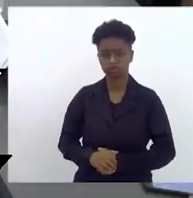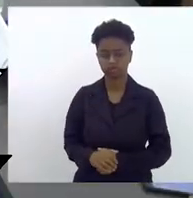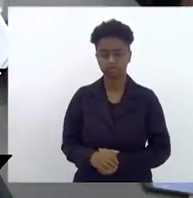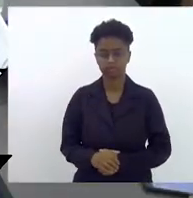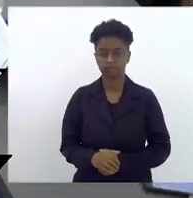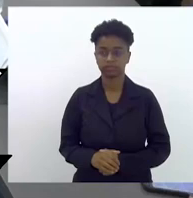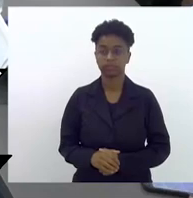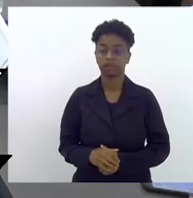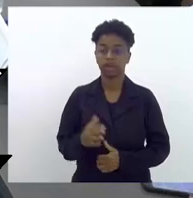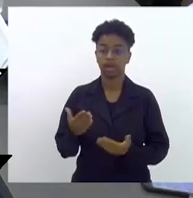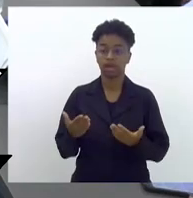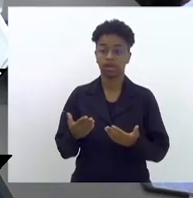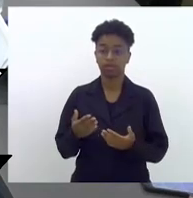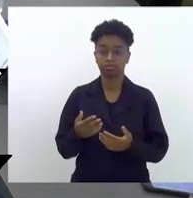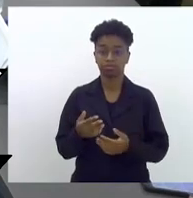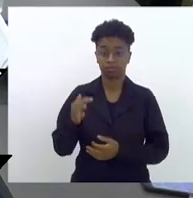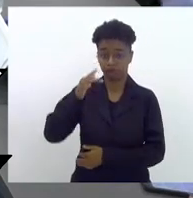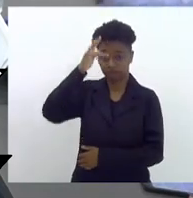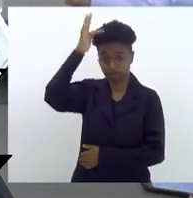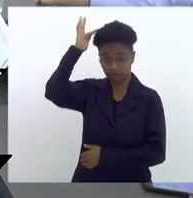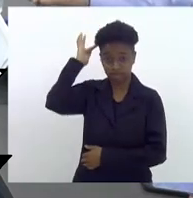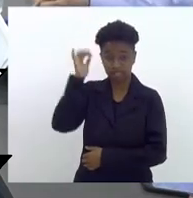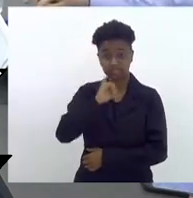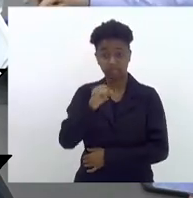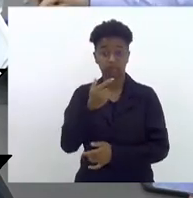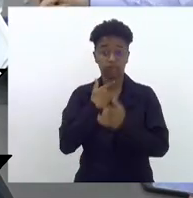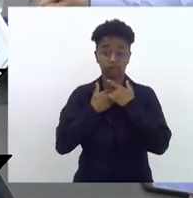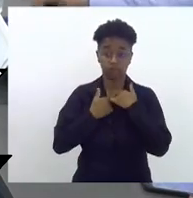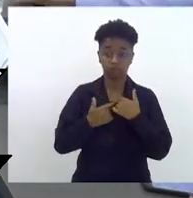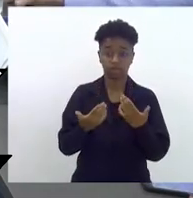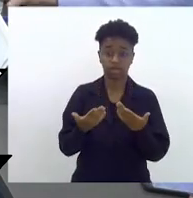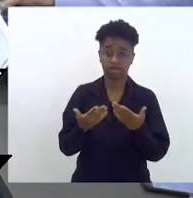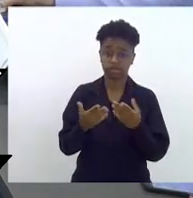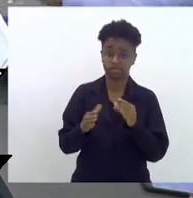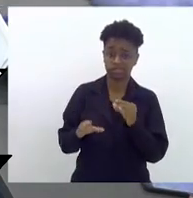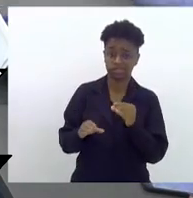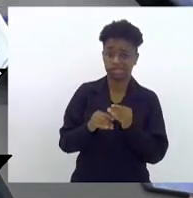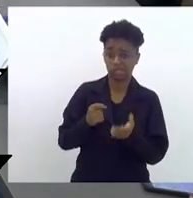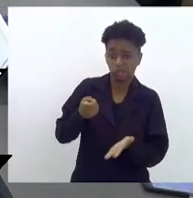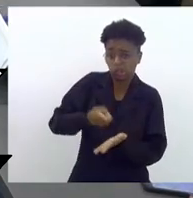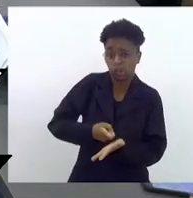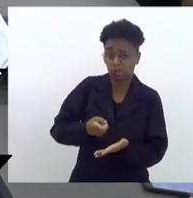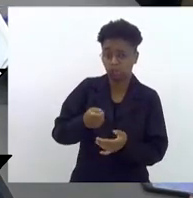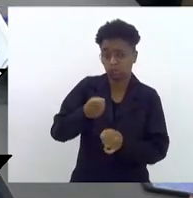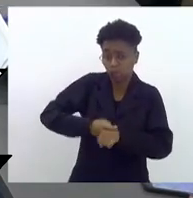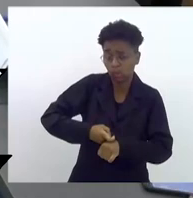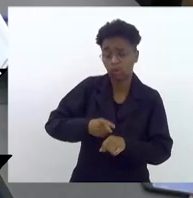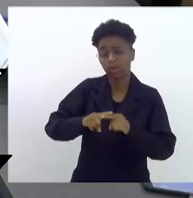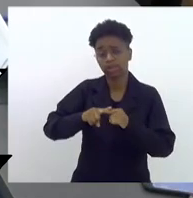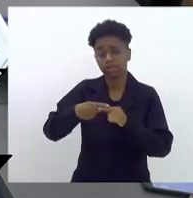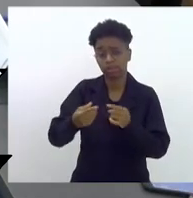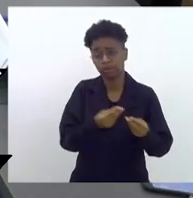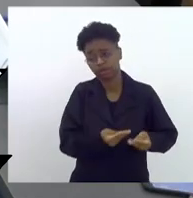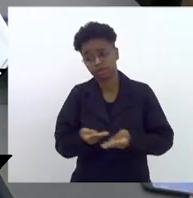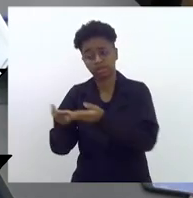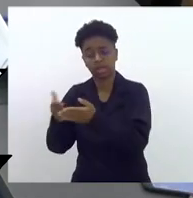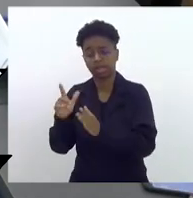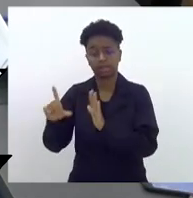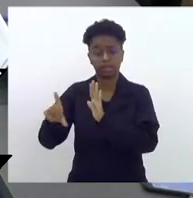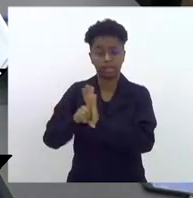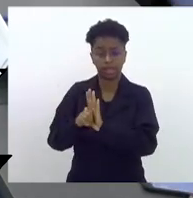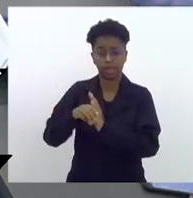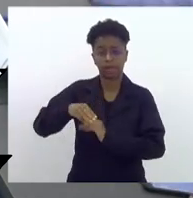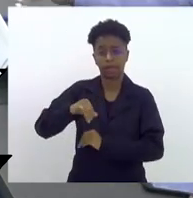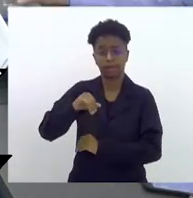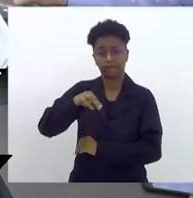Deputado Fred decisão de vossa excelência se quiser dar um tom mais mais duro depois encaminhar a lei sancionada para o